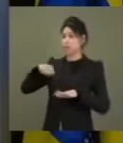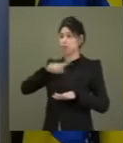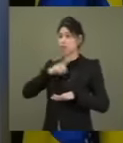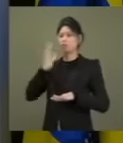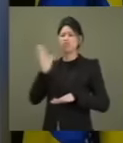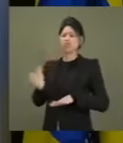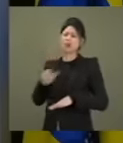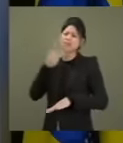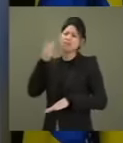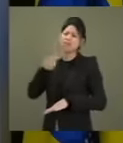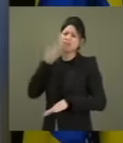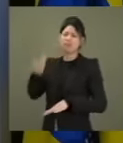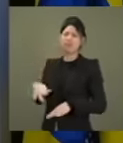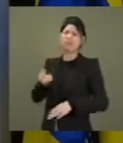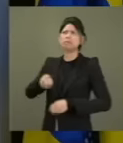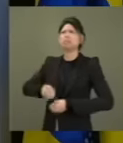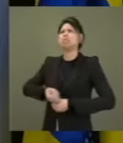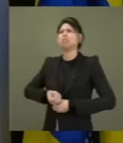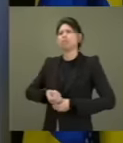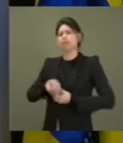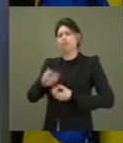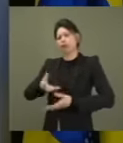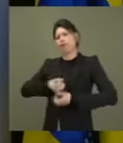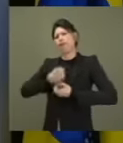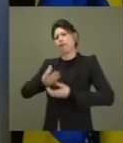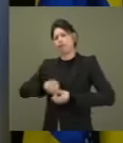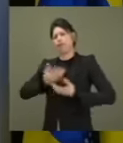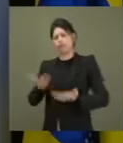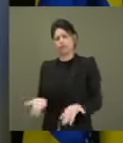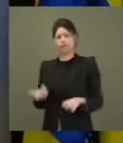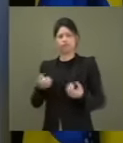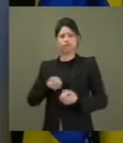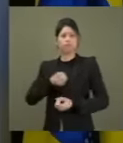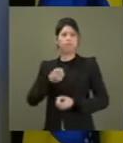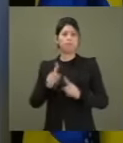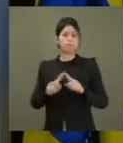aqui pregar quase que num deserto.